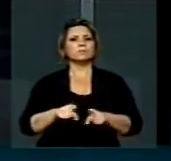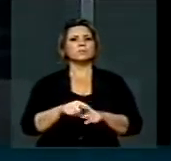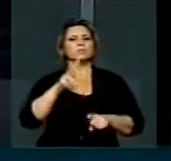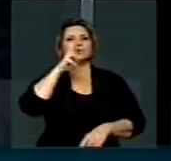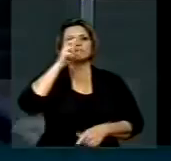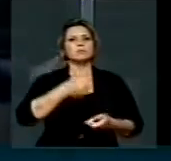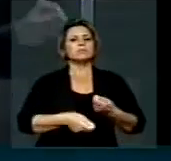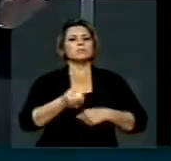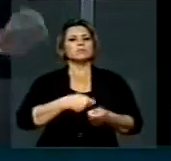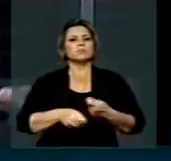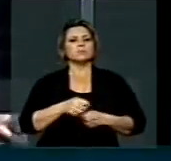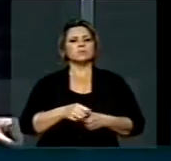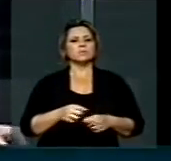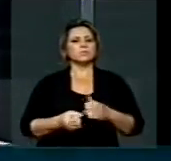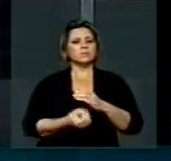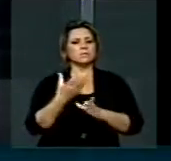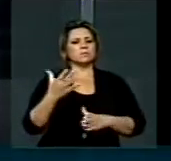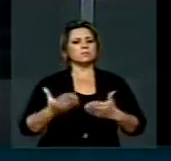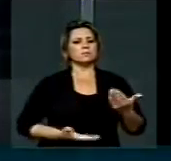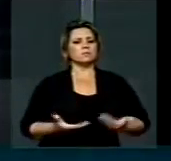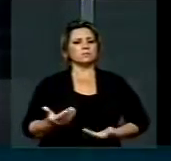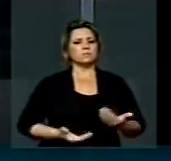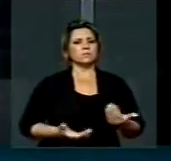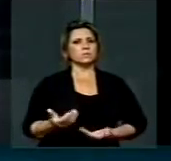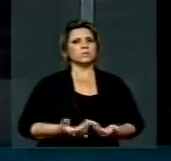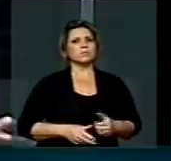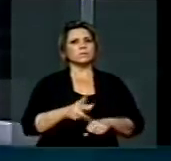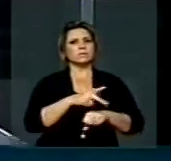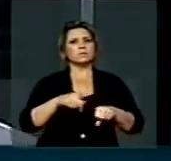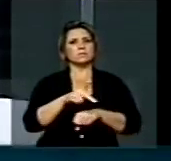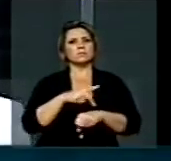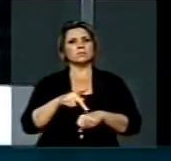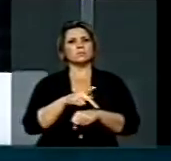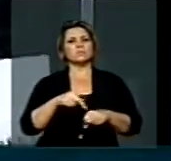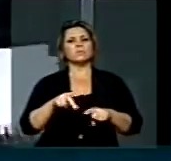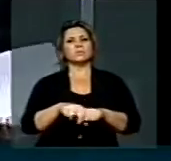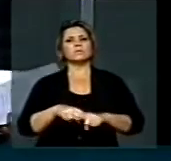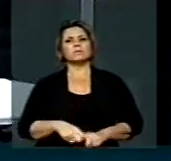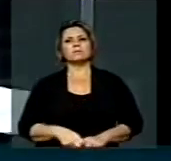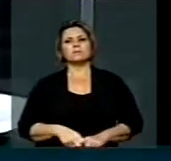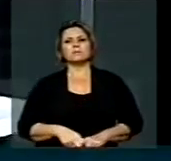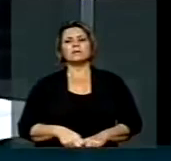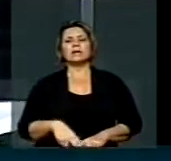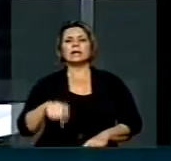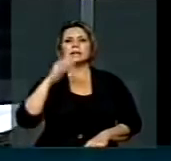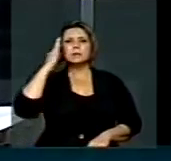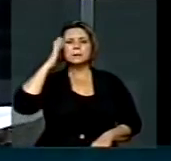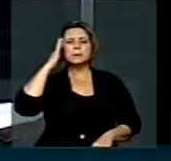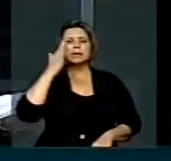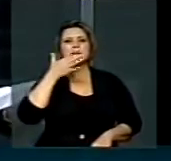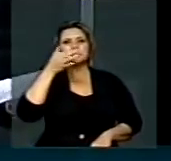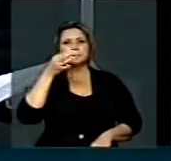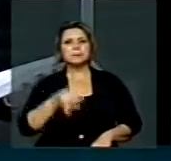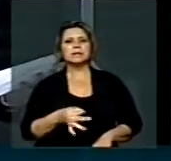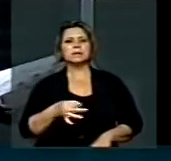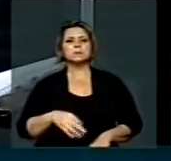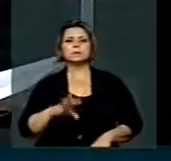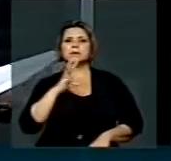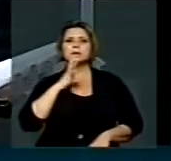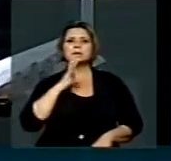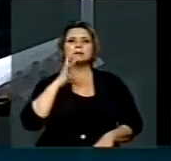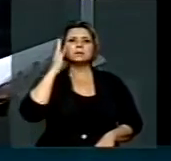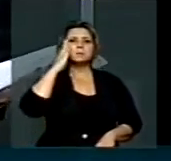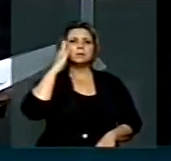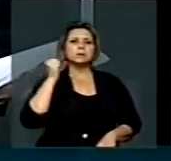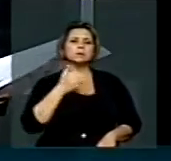economia brasileira, gerando emprego e renda ao nosso país. E por conta disso, entendo que é mais do que justo o